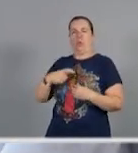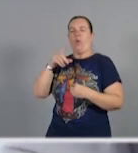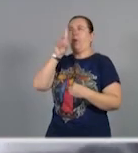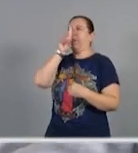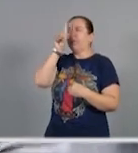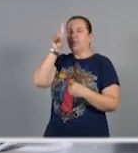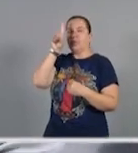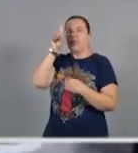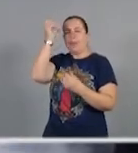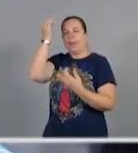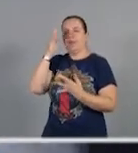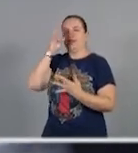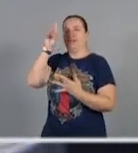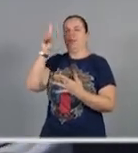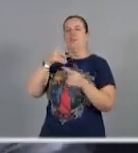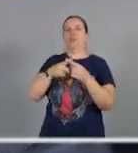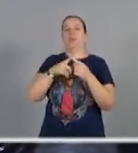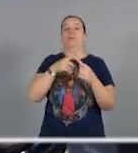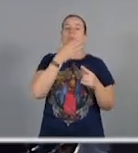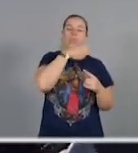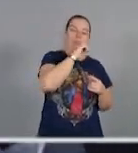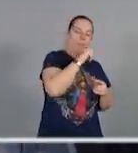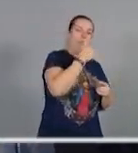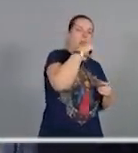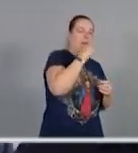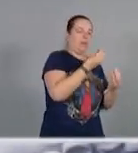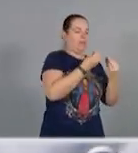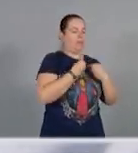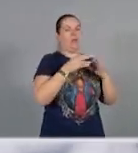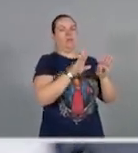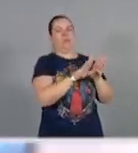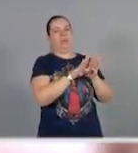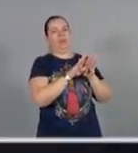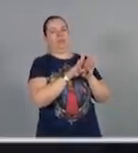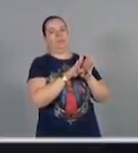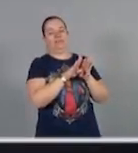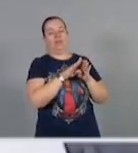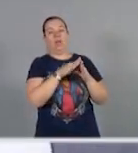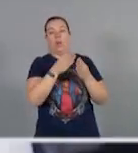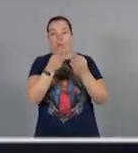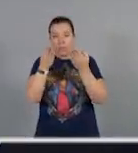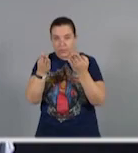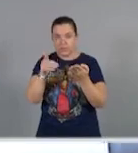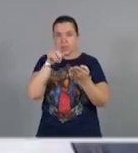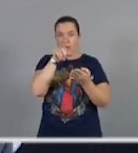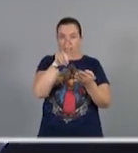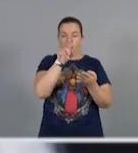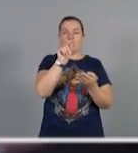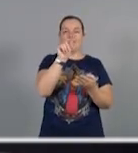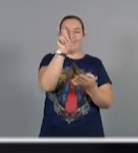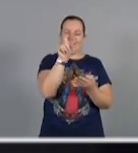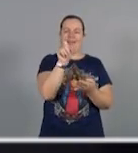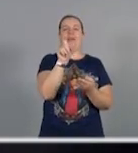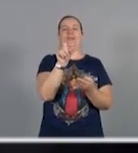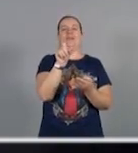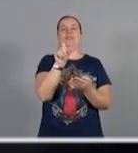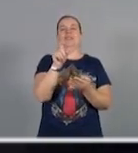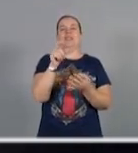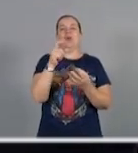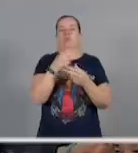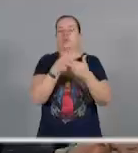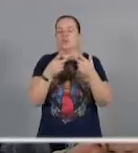de Deus e com a bagagem que eu trago. Você é o que é, com a graça de Deus e com a bagagem que você traz. Repita